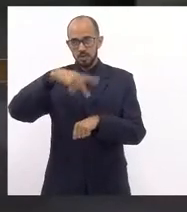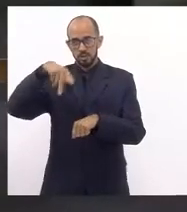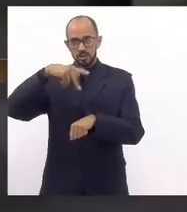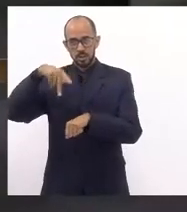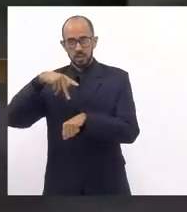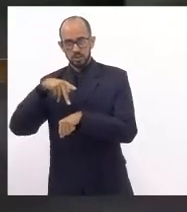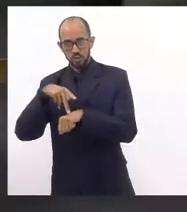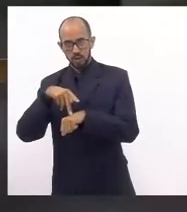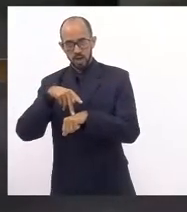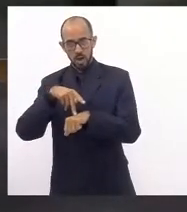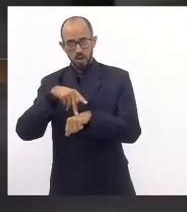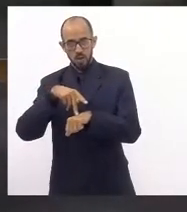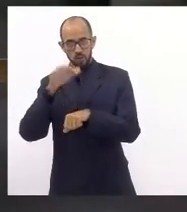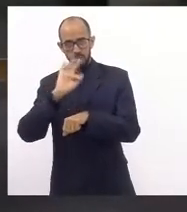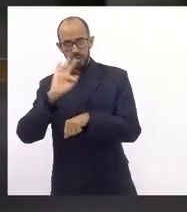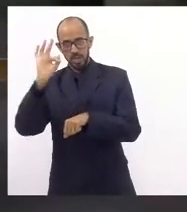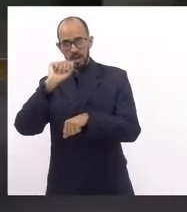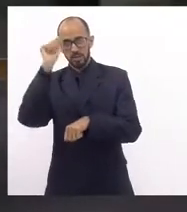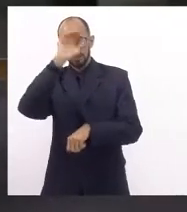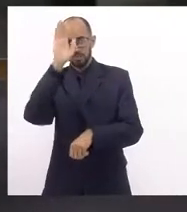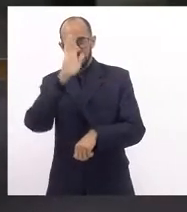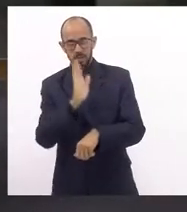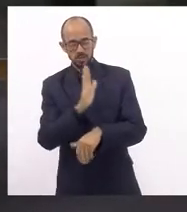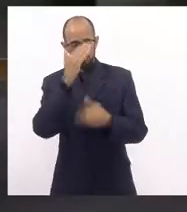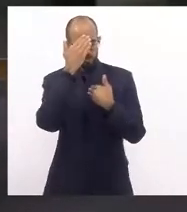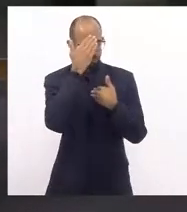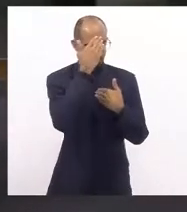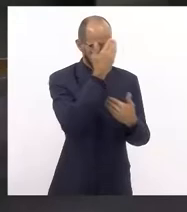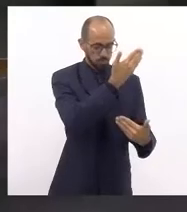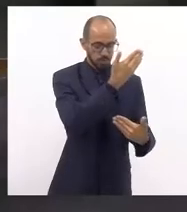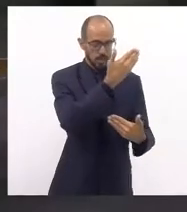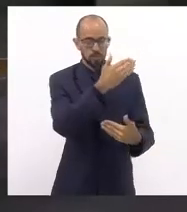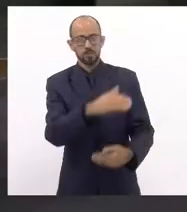pela homenagem. Muito obrigada mesmo.